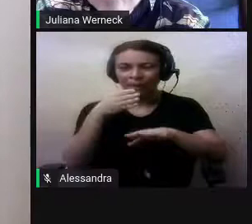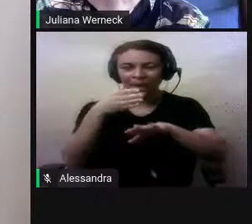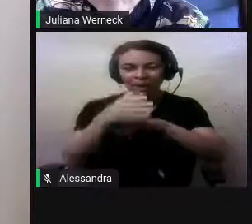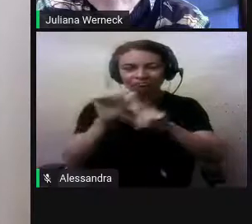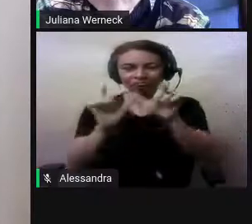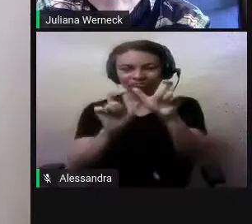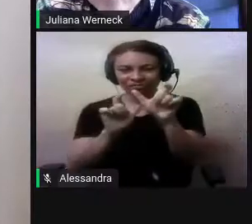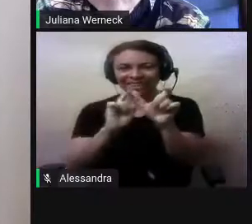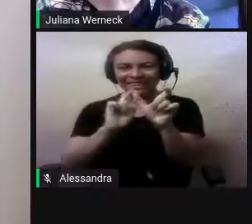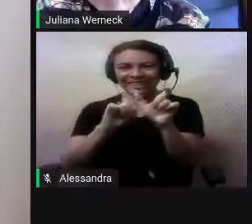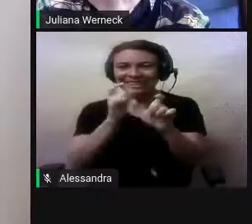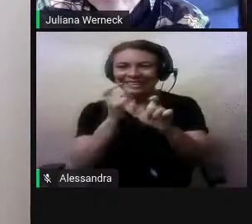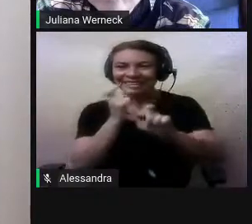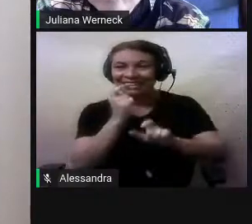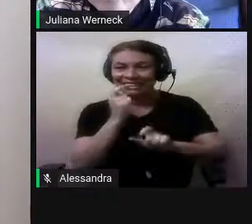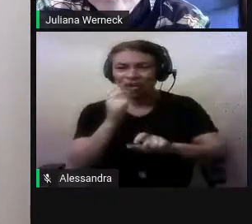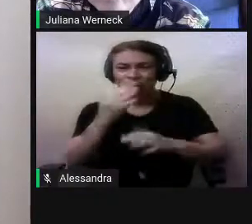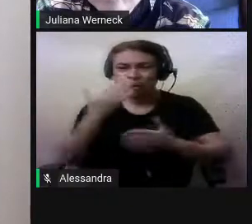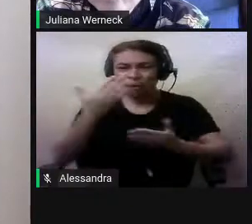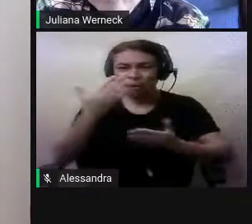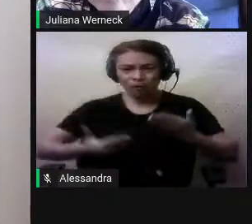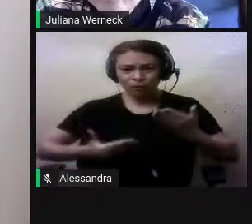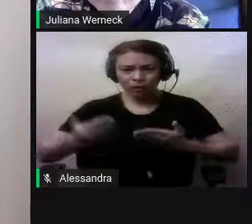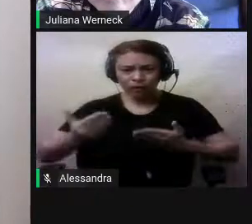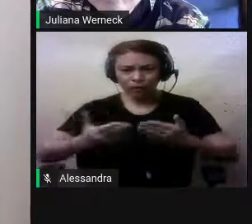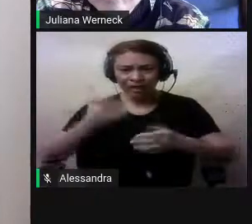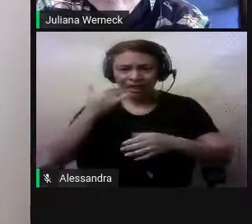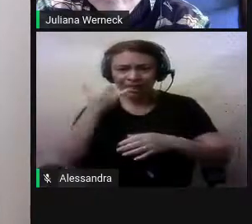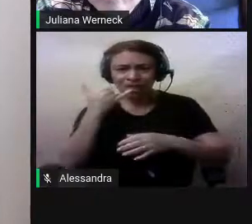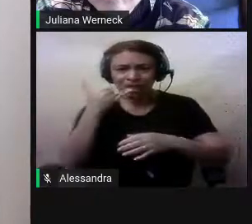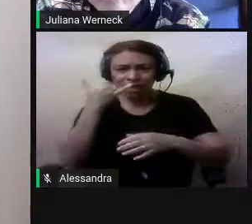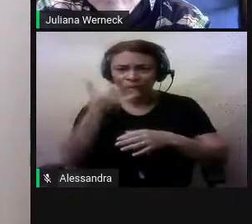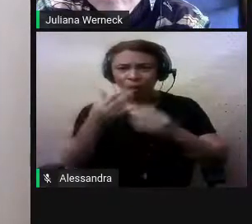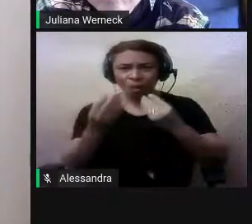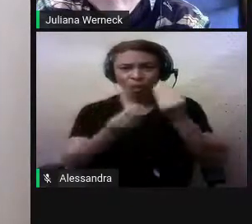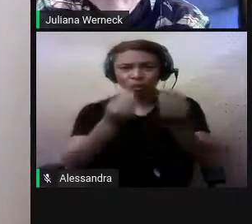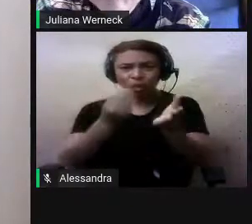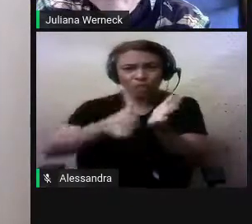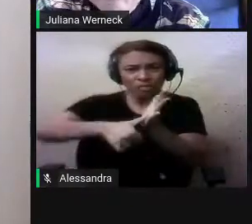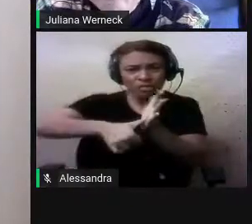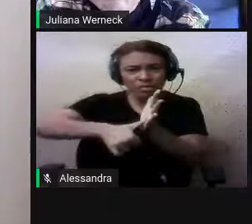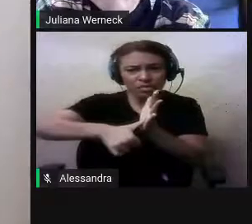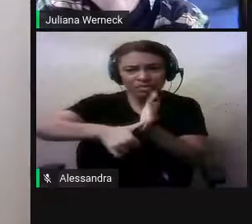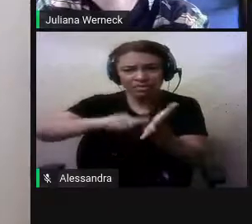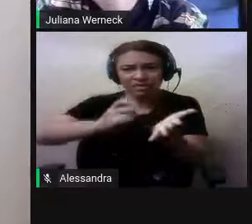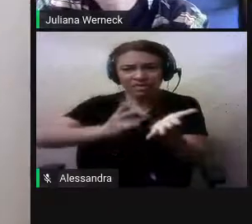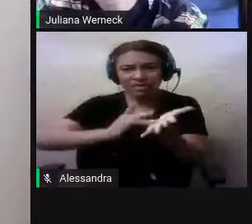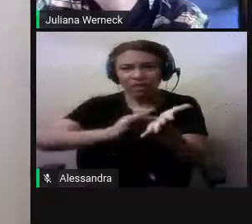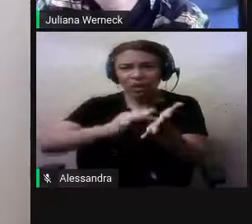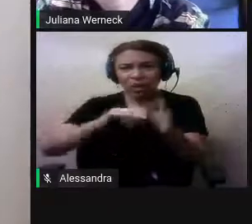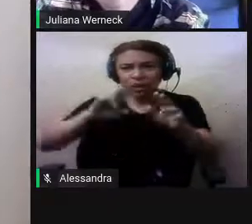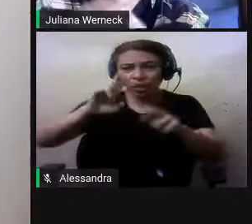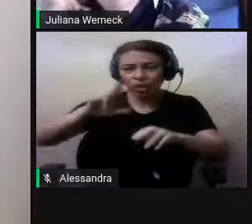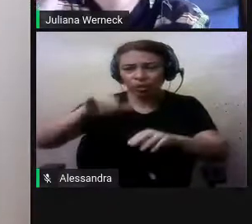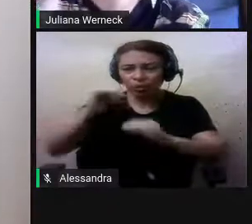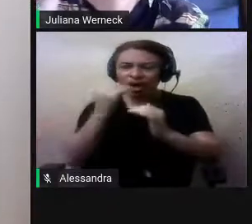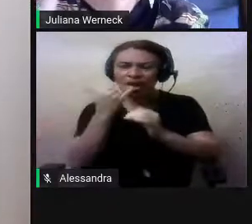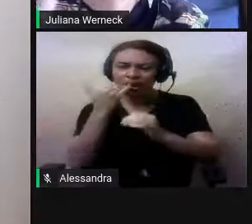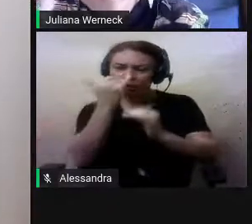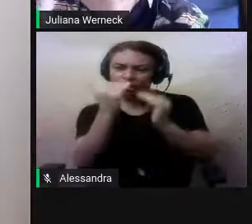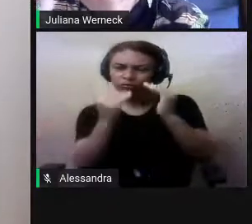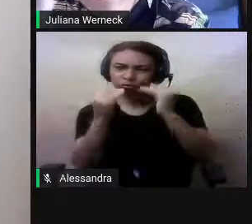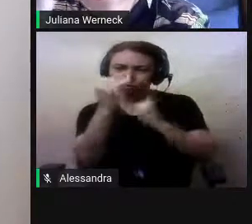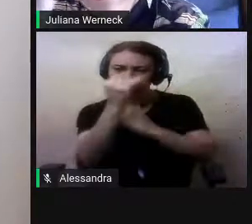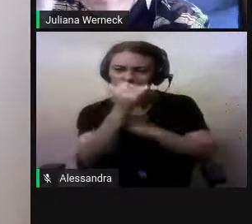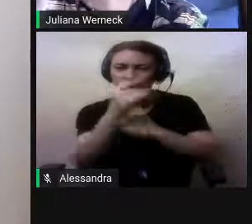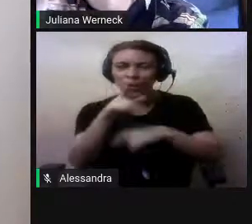motorista, o funcionário ligou para perguntar como ele ia pegar a minha digital, né? Porque ele nunca tinha atendido, ele ligou para um superior e falou assim, olha, eu tô com uma